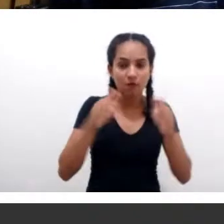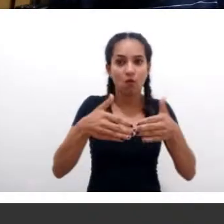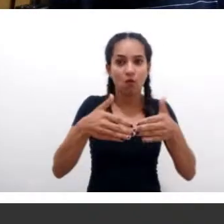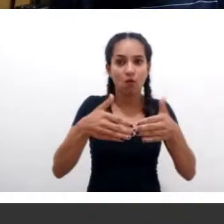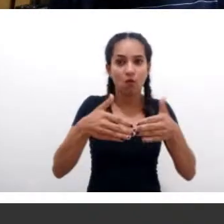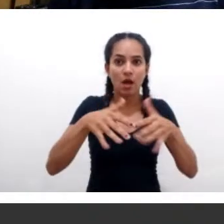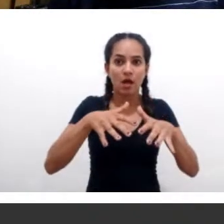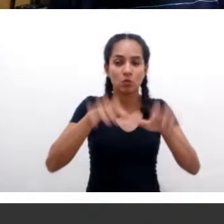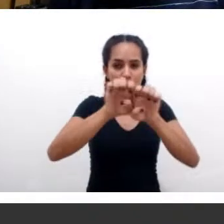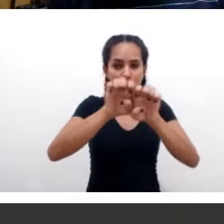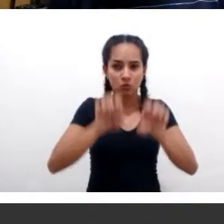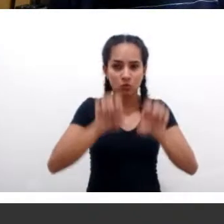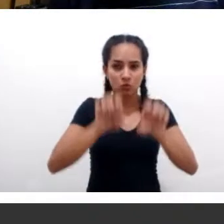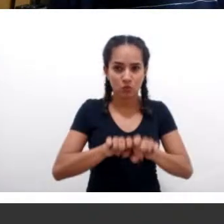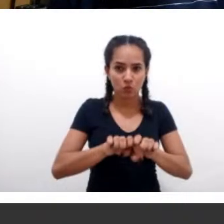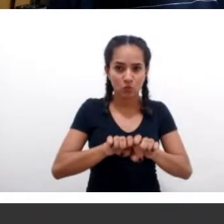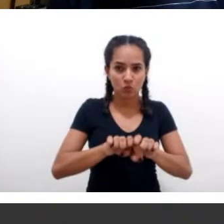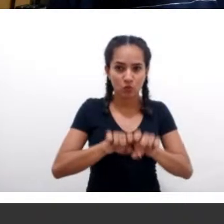né